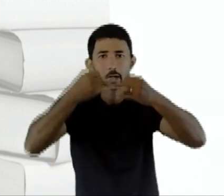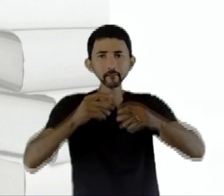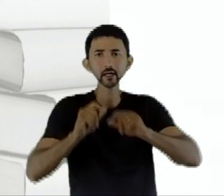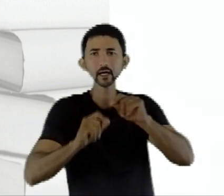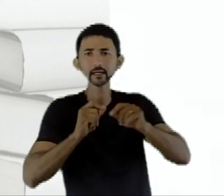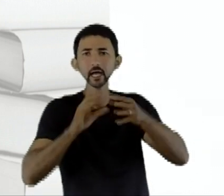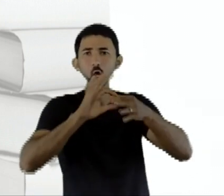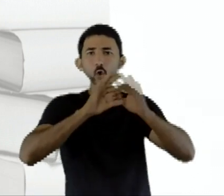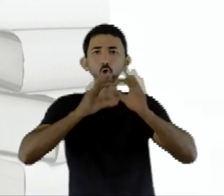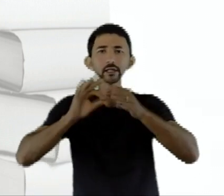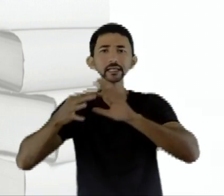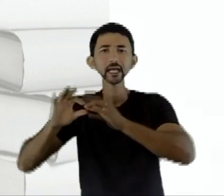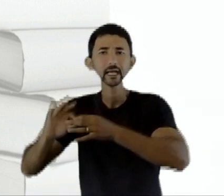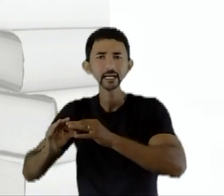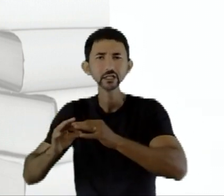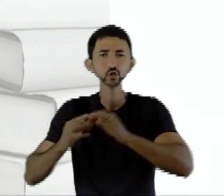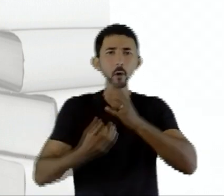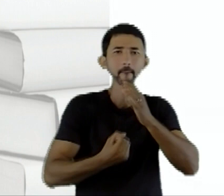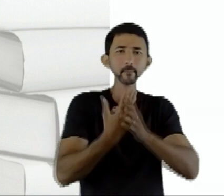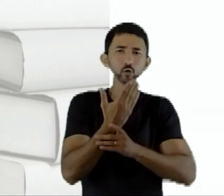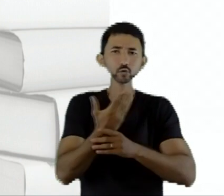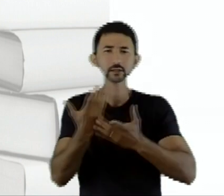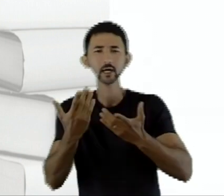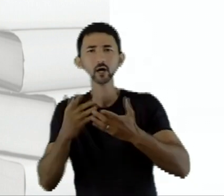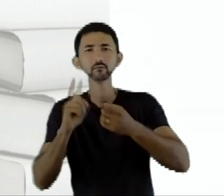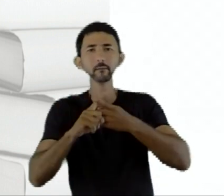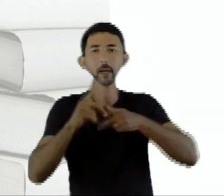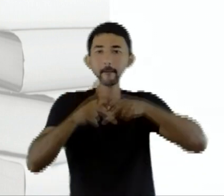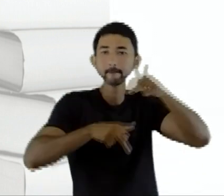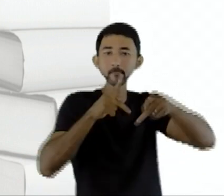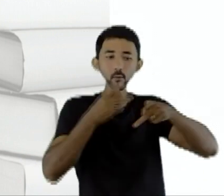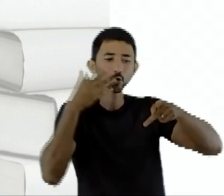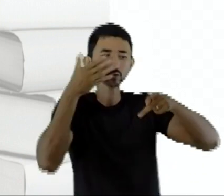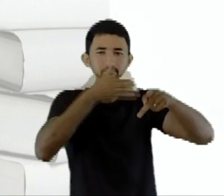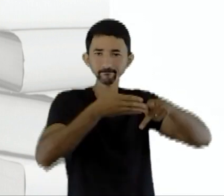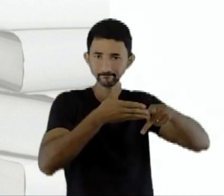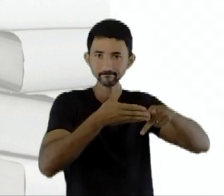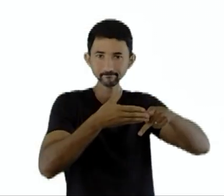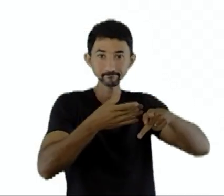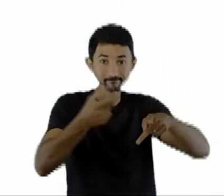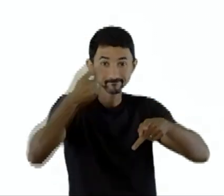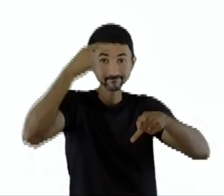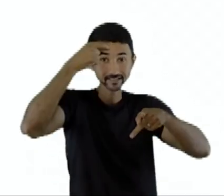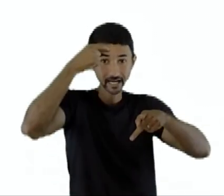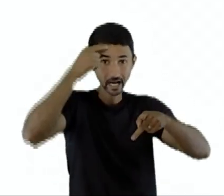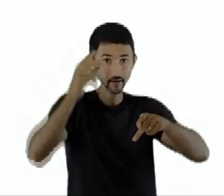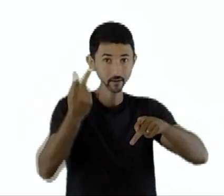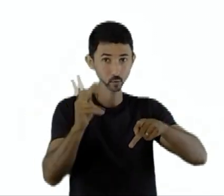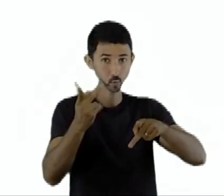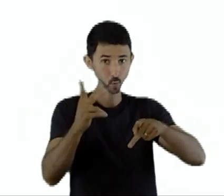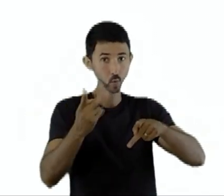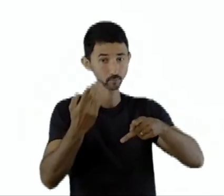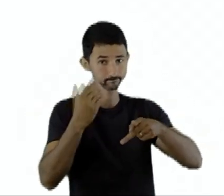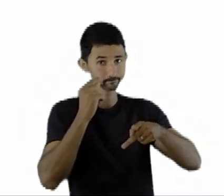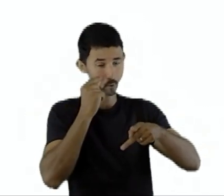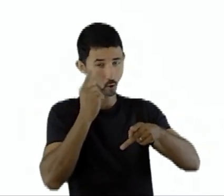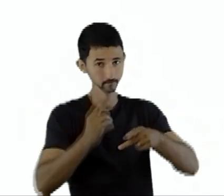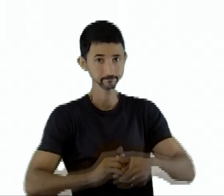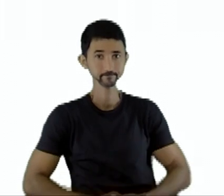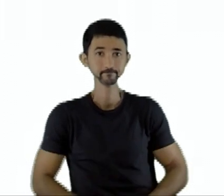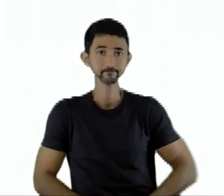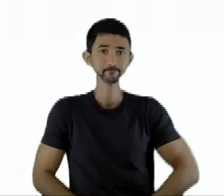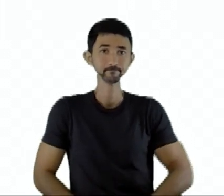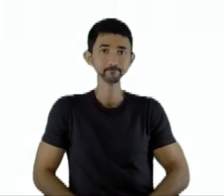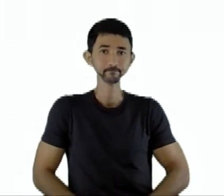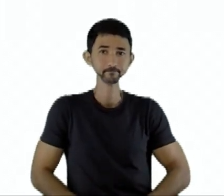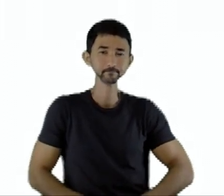de contexto de produção e de público-alvo, grava essas duas expressões aí, tá bom?